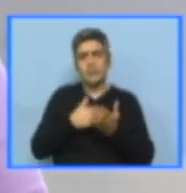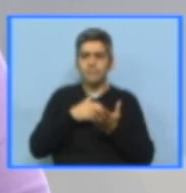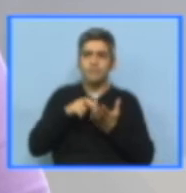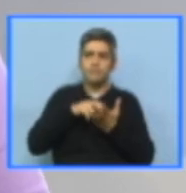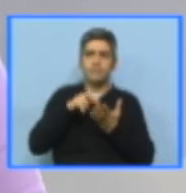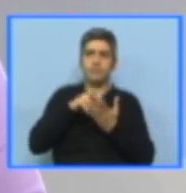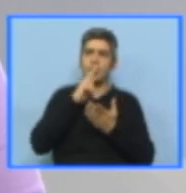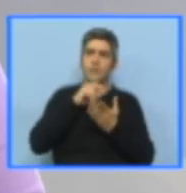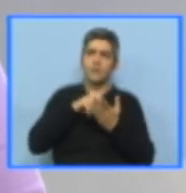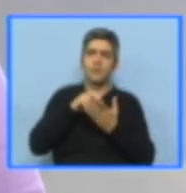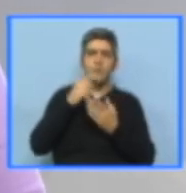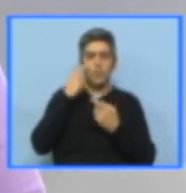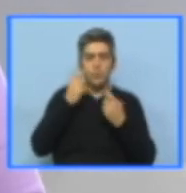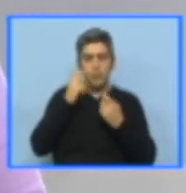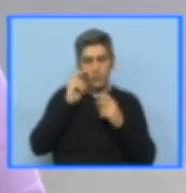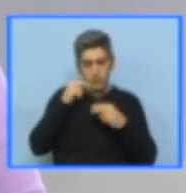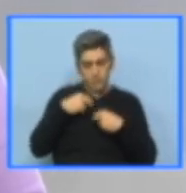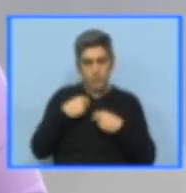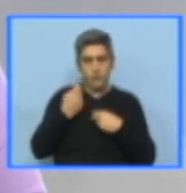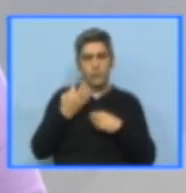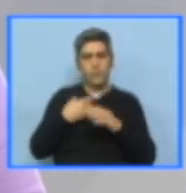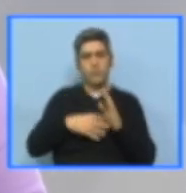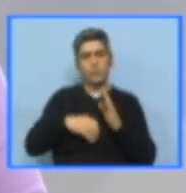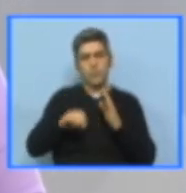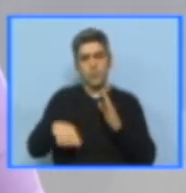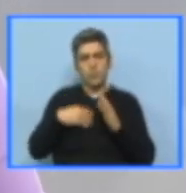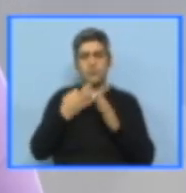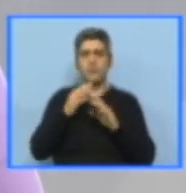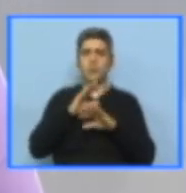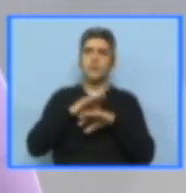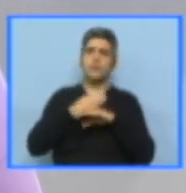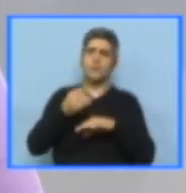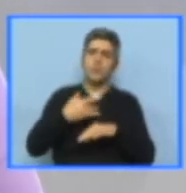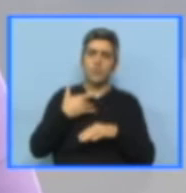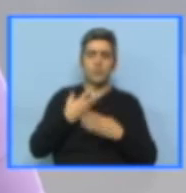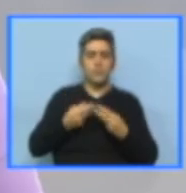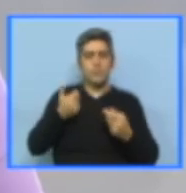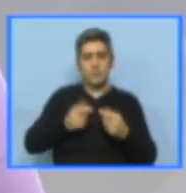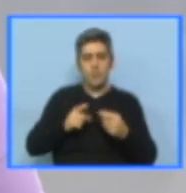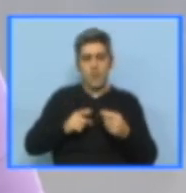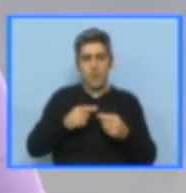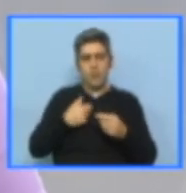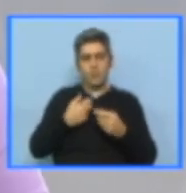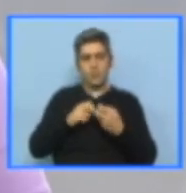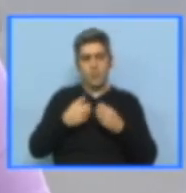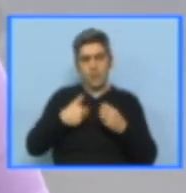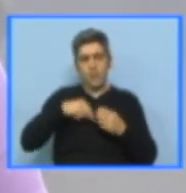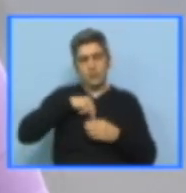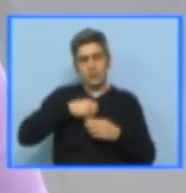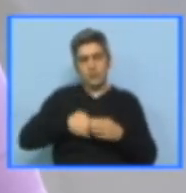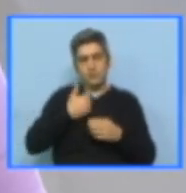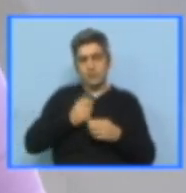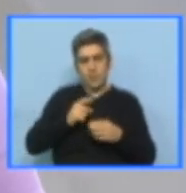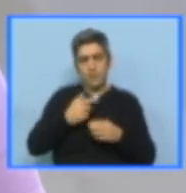procurar alguma redenção em Maria, porque tinha feito um aborto e, sendo ela católica, ainda não estava bem resolvida com esta questão de ter feito um aborto.